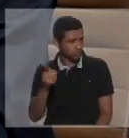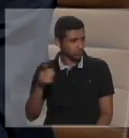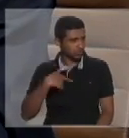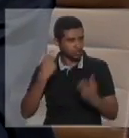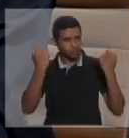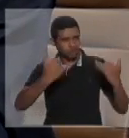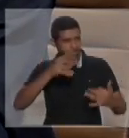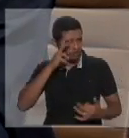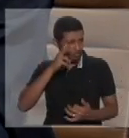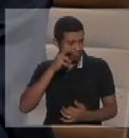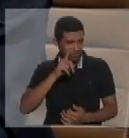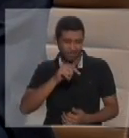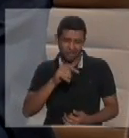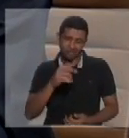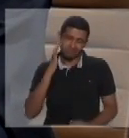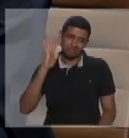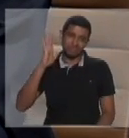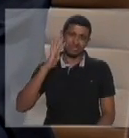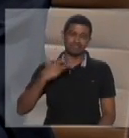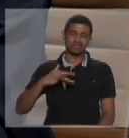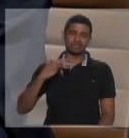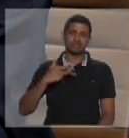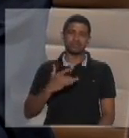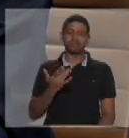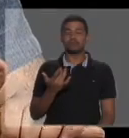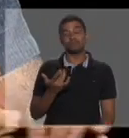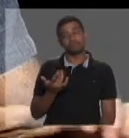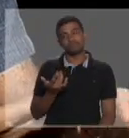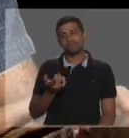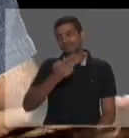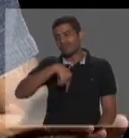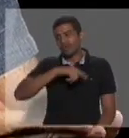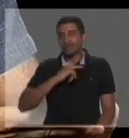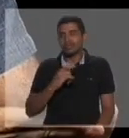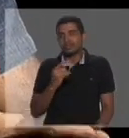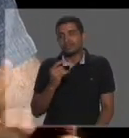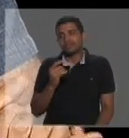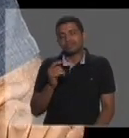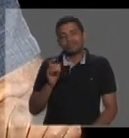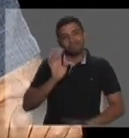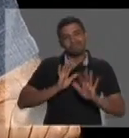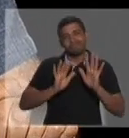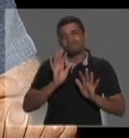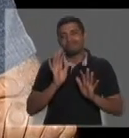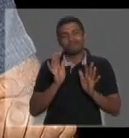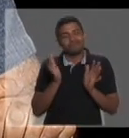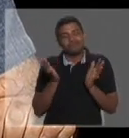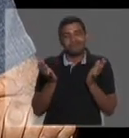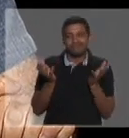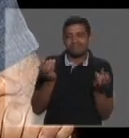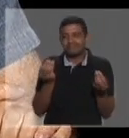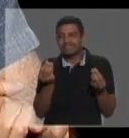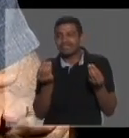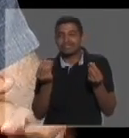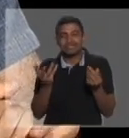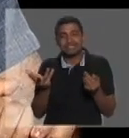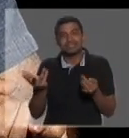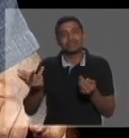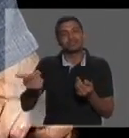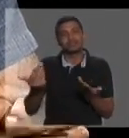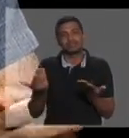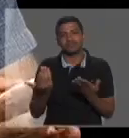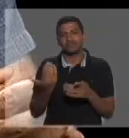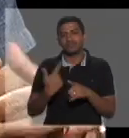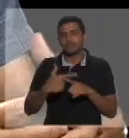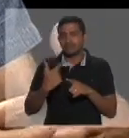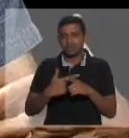tudo? Porque imagino Não. que deve ter sido muito dolorido para ele. Foi feito com muito cuidado, né? No sentido de